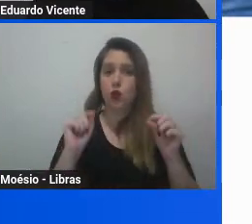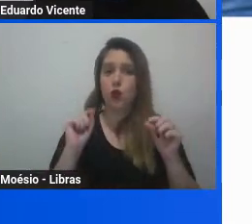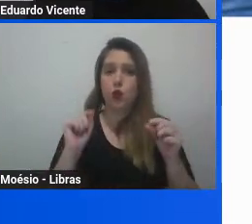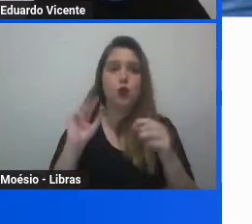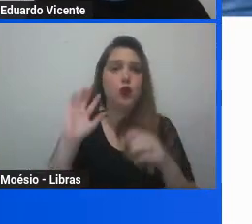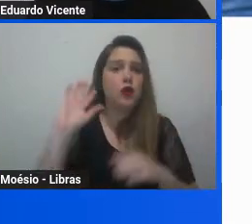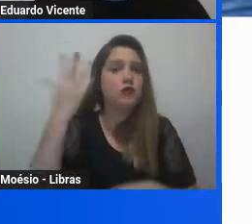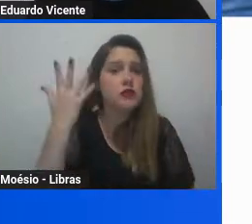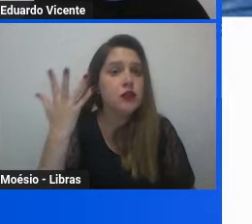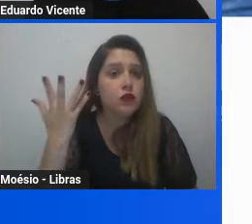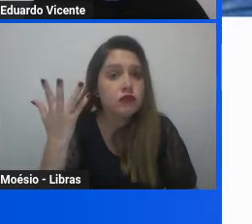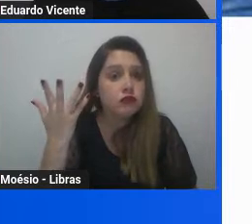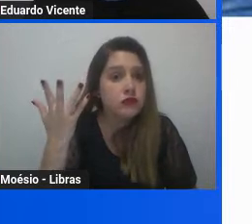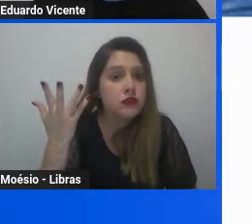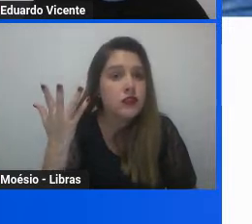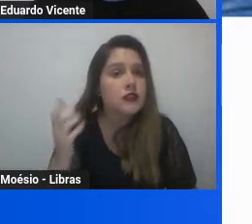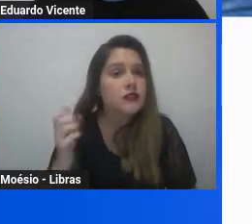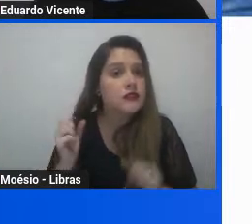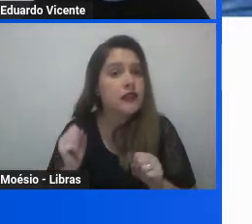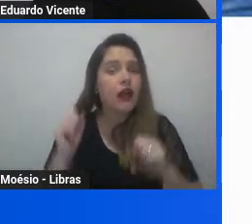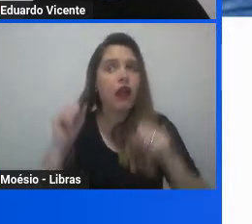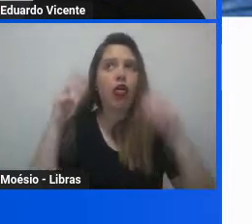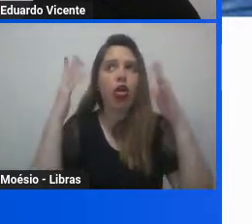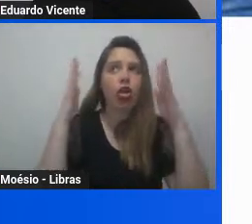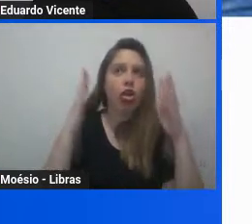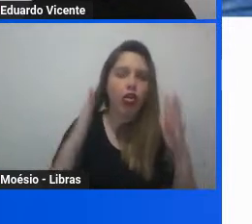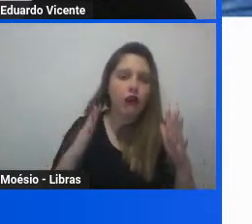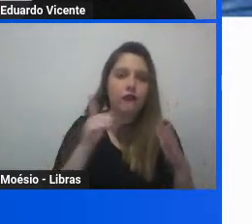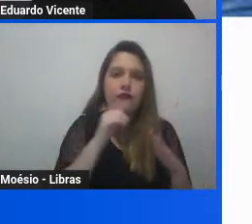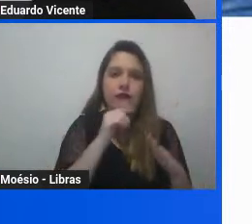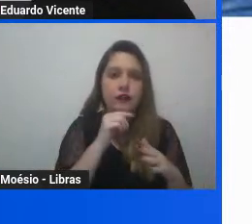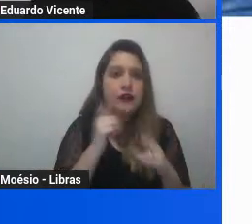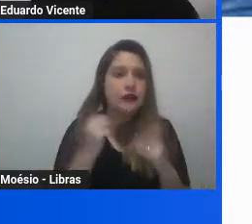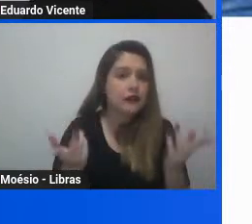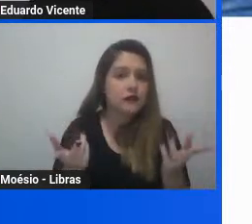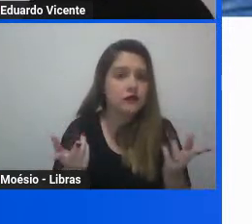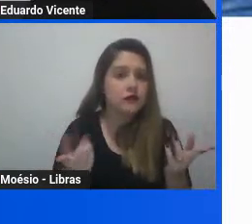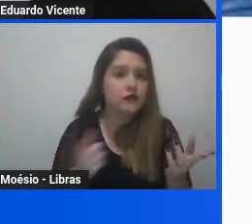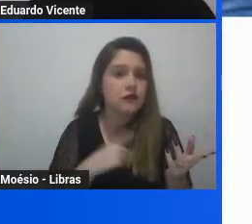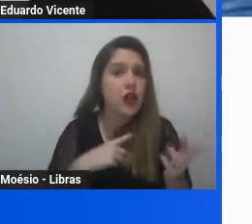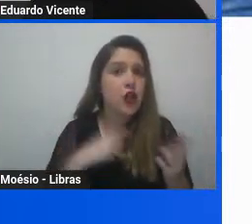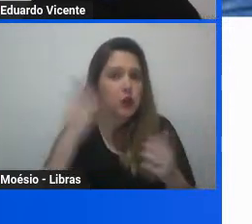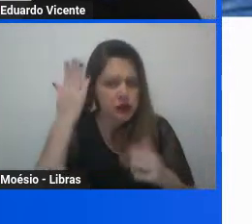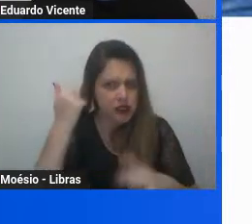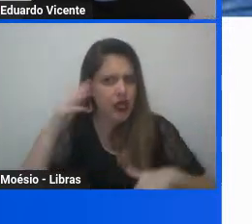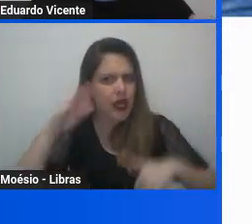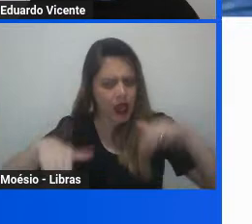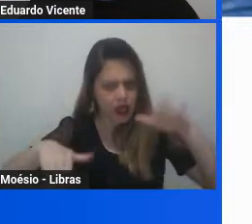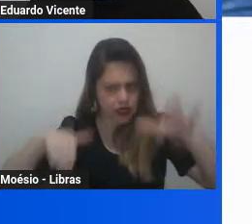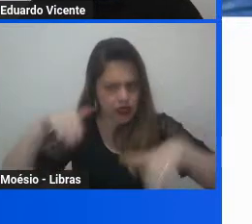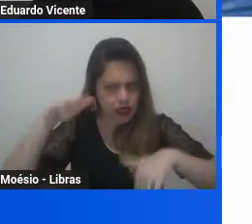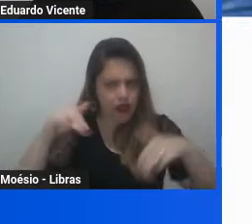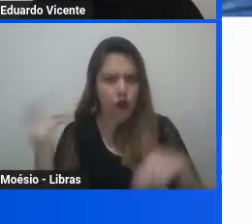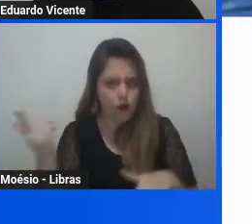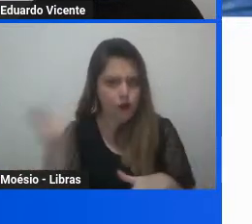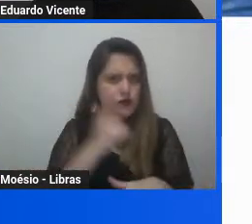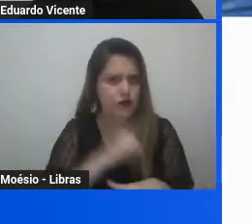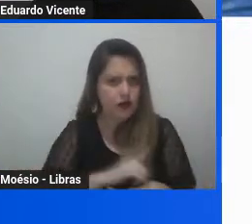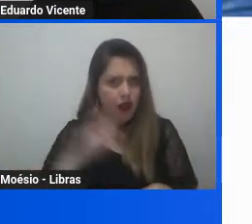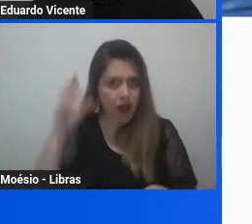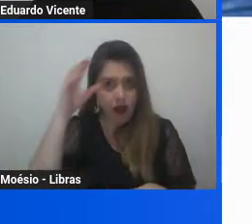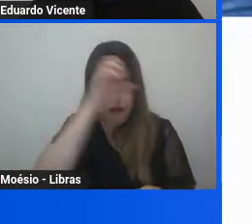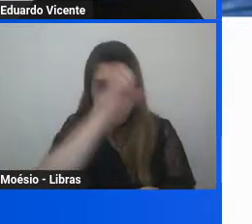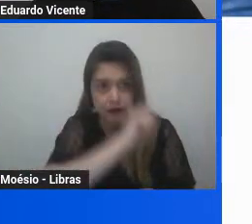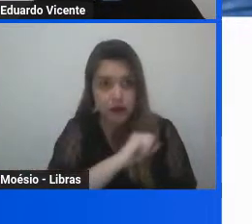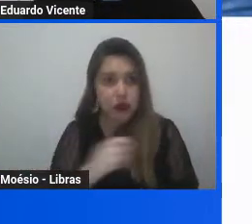Está se afogando. Segundo, eu sei nadar? Eu consigo atender essa vítima? Eu